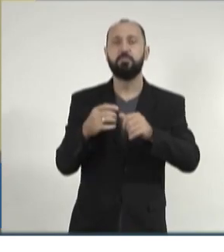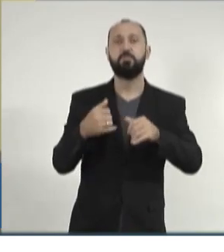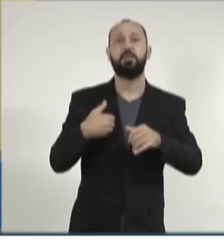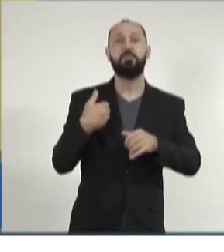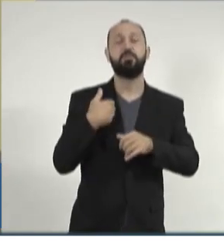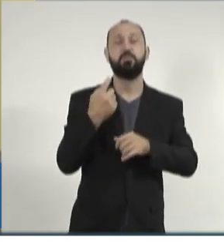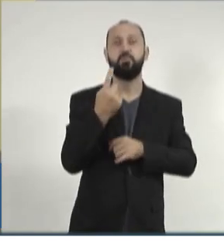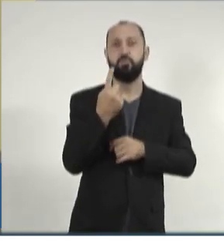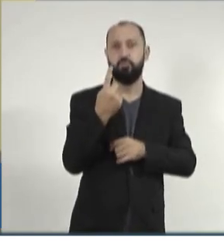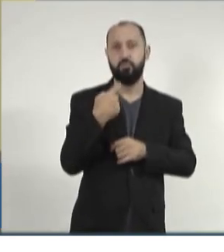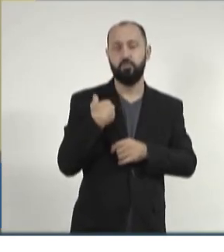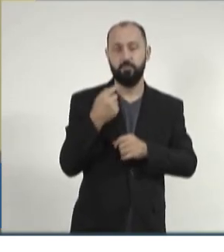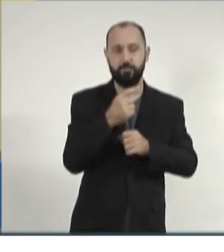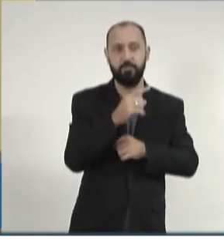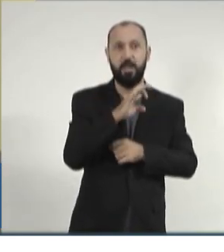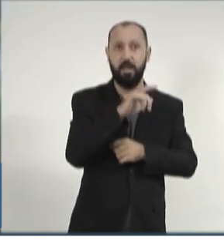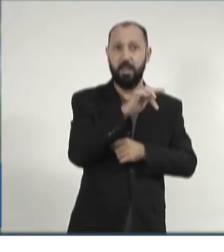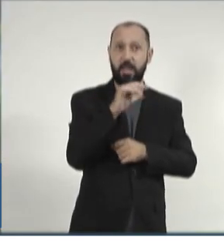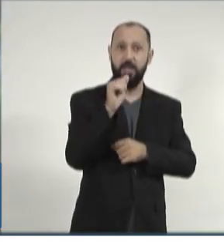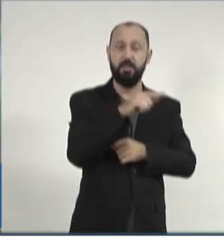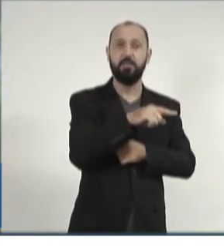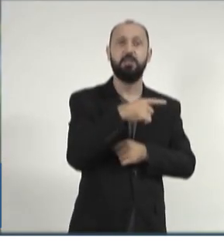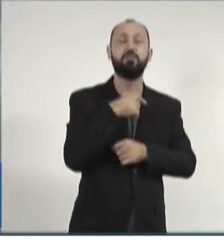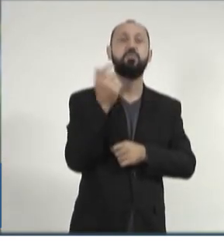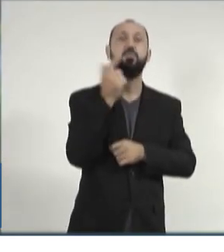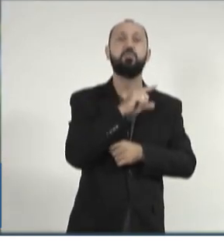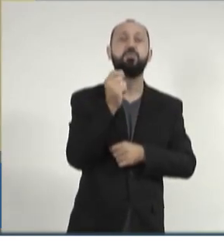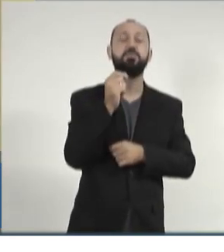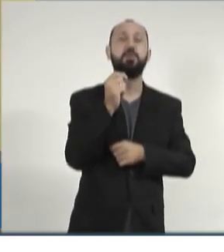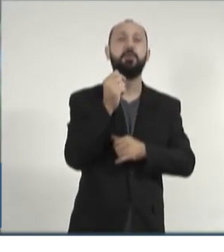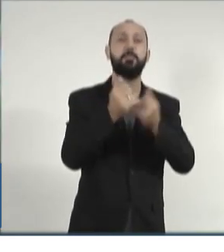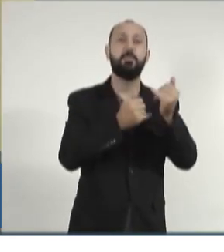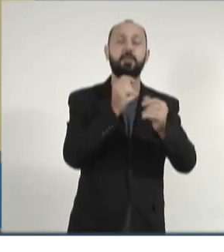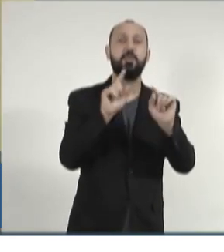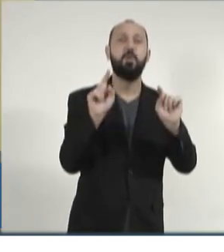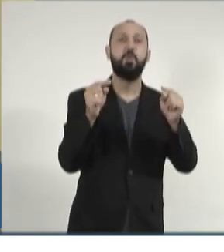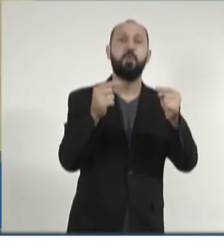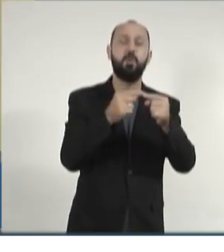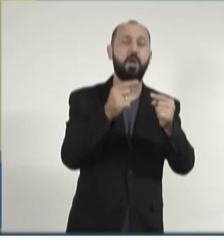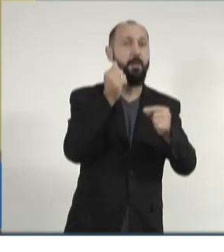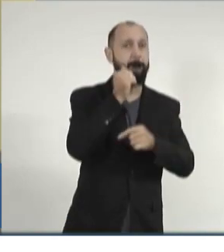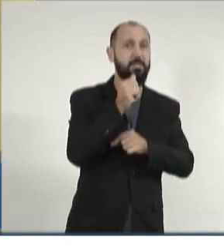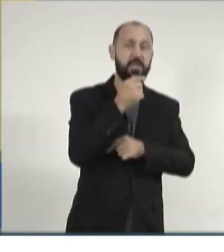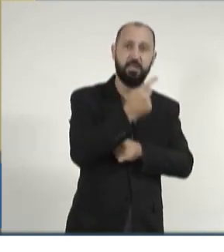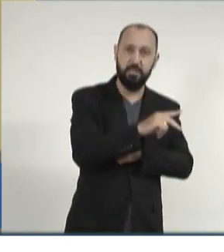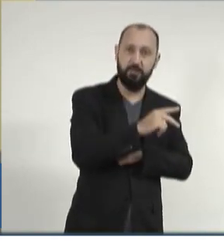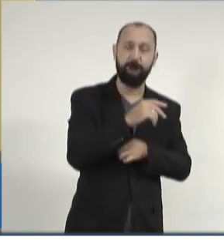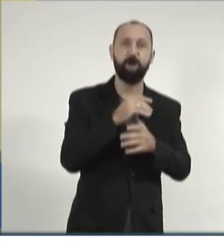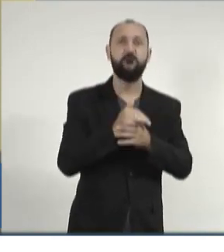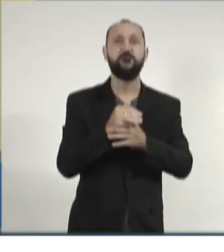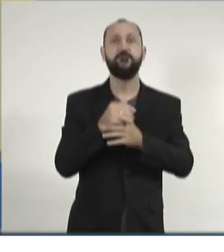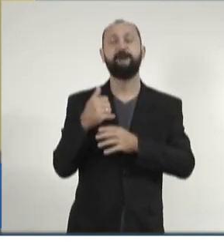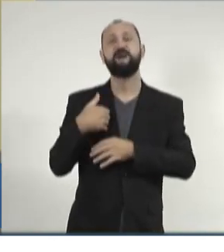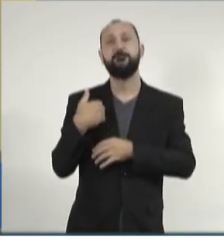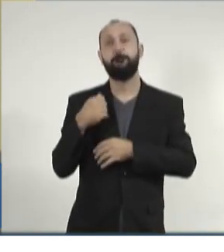aniversário de 1 ano da Clarissa, ela só ganhou brinquedo relacionado à menina. E no aniversário de 1 ano do Alcione,